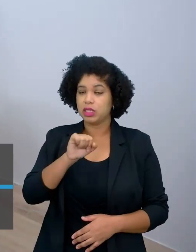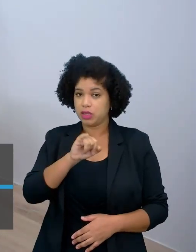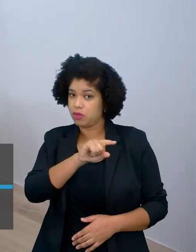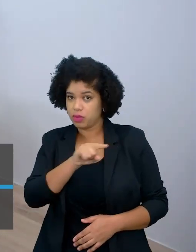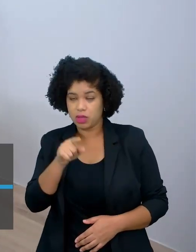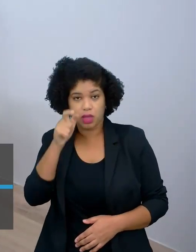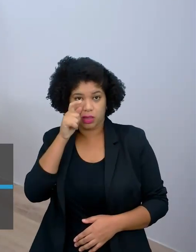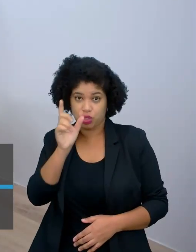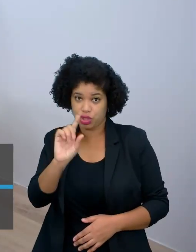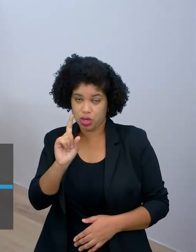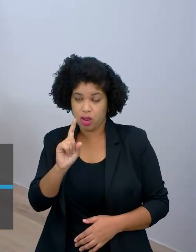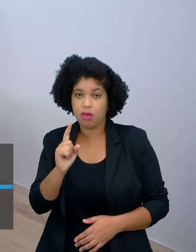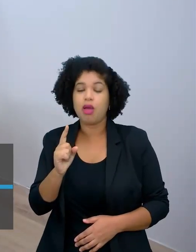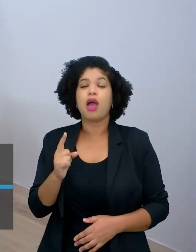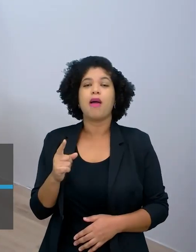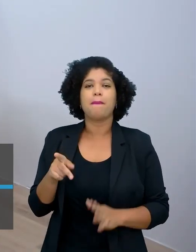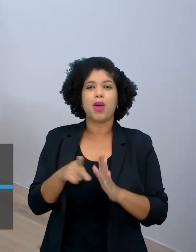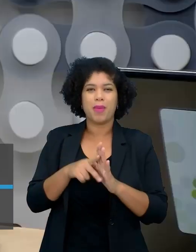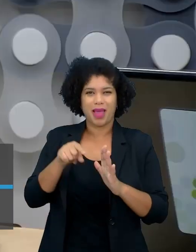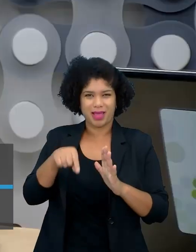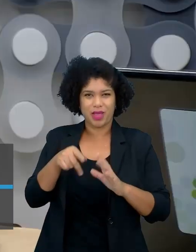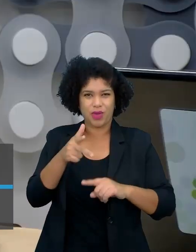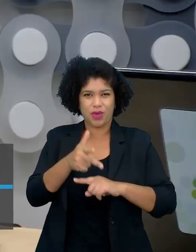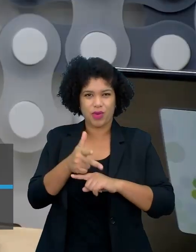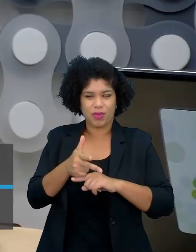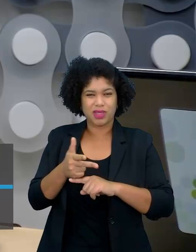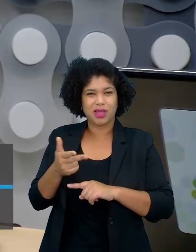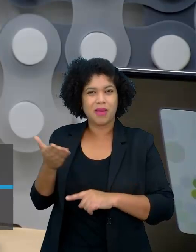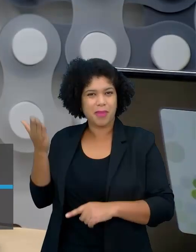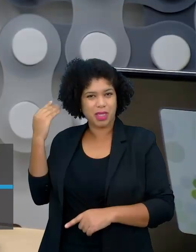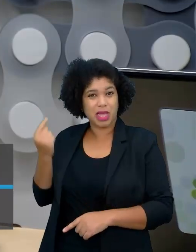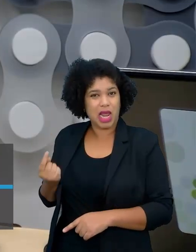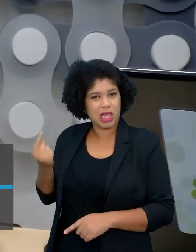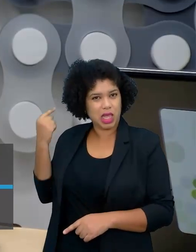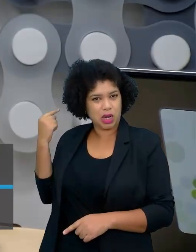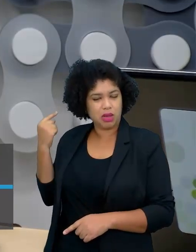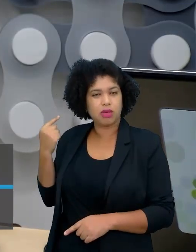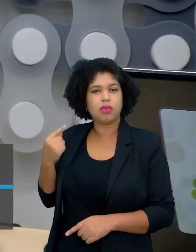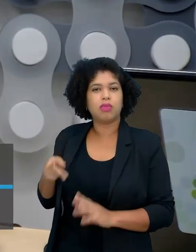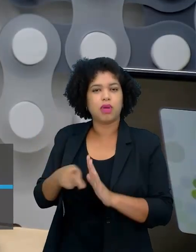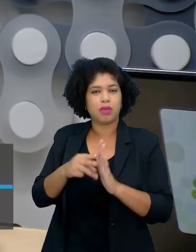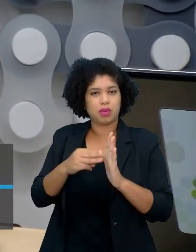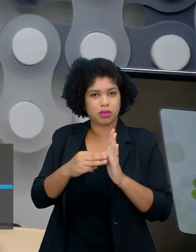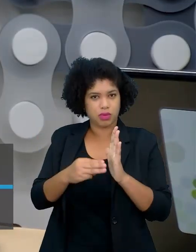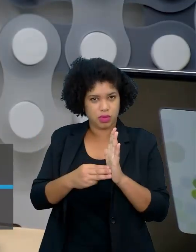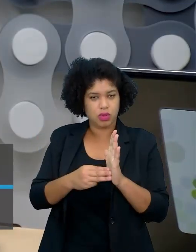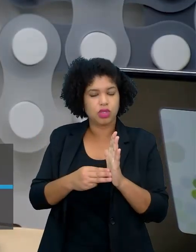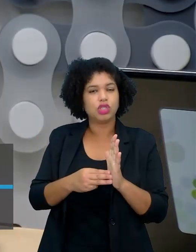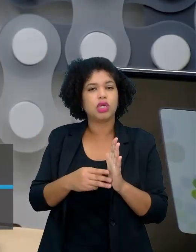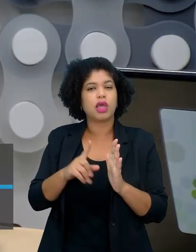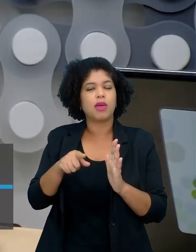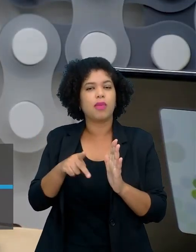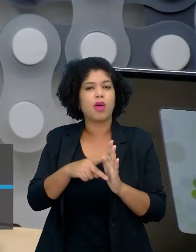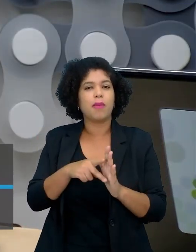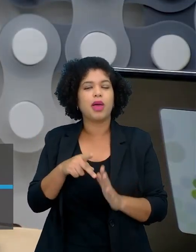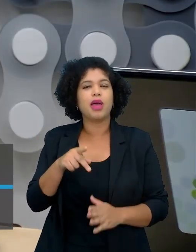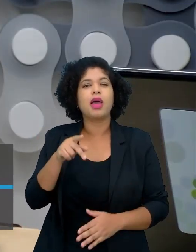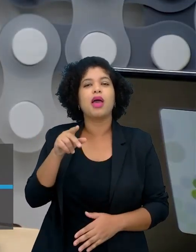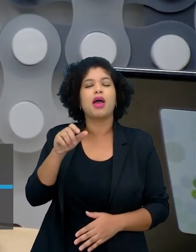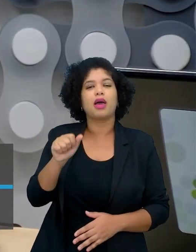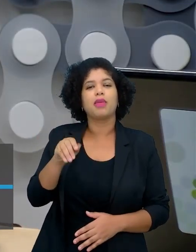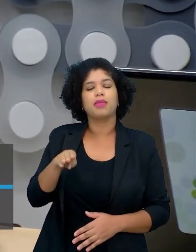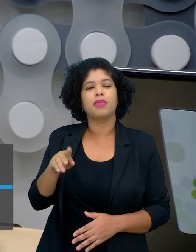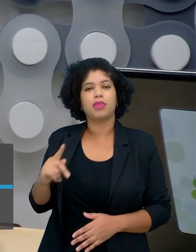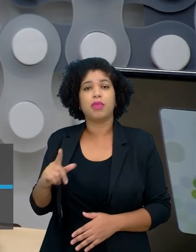à formação anterior sobre a metodologia baseada em problemas, já está no repositório, também está no